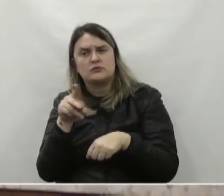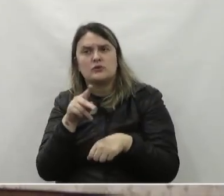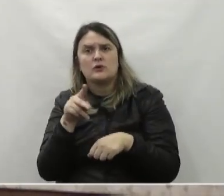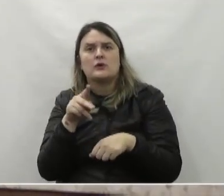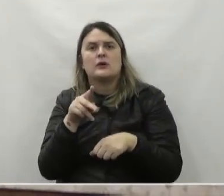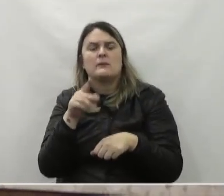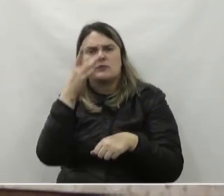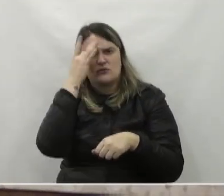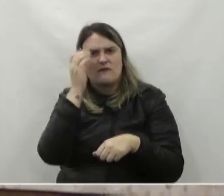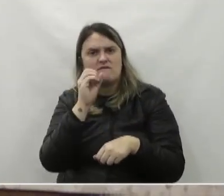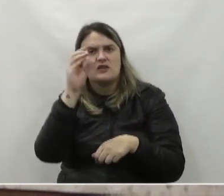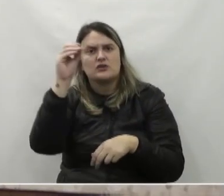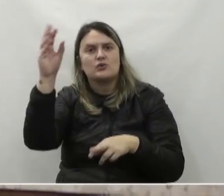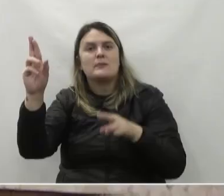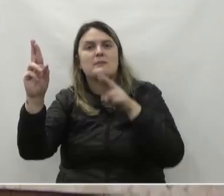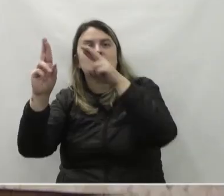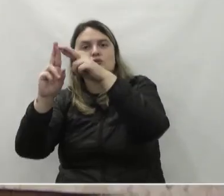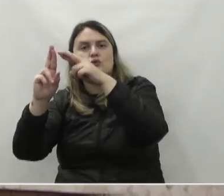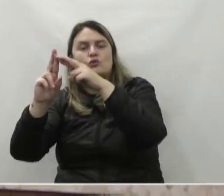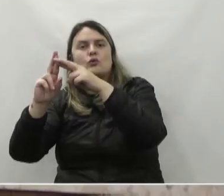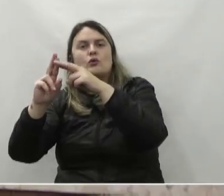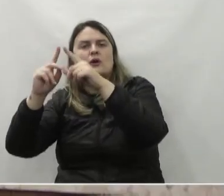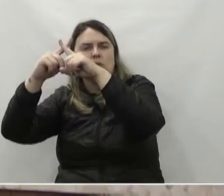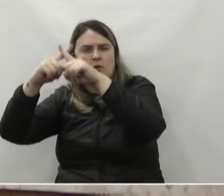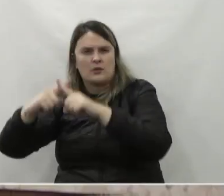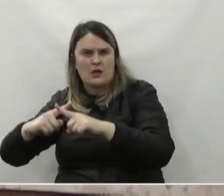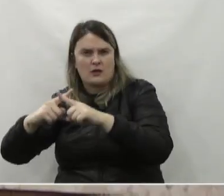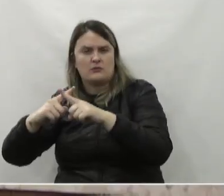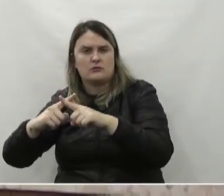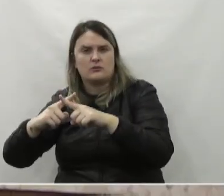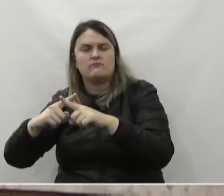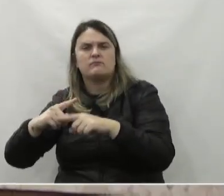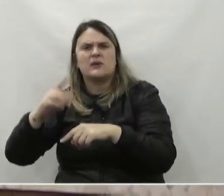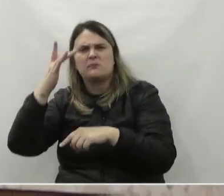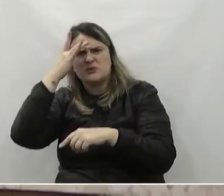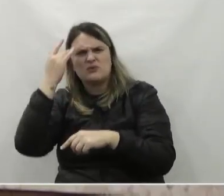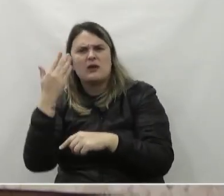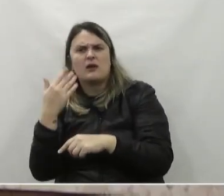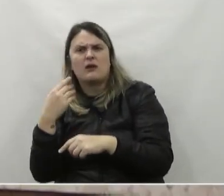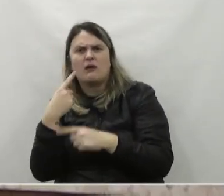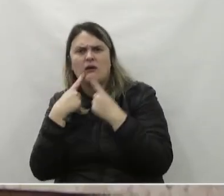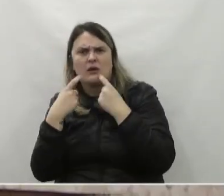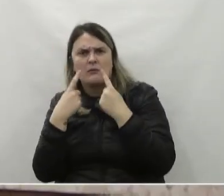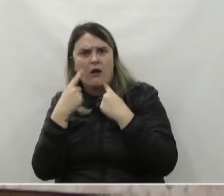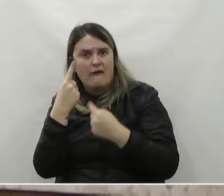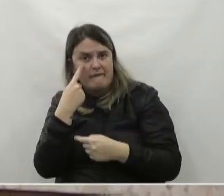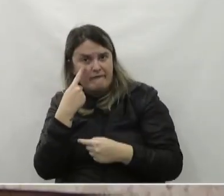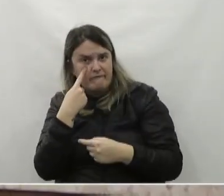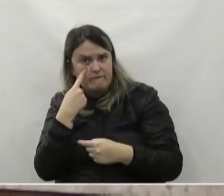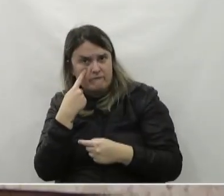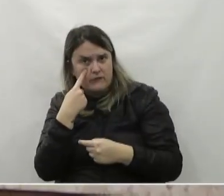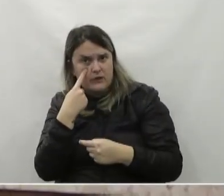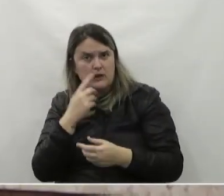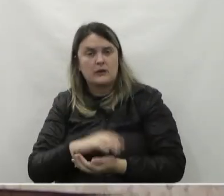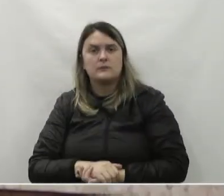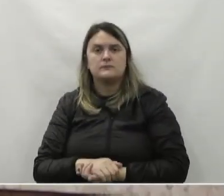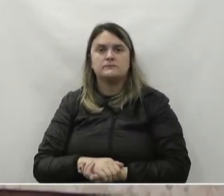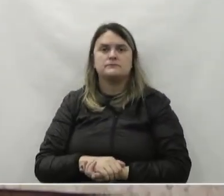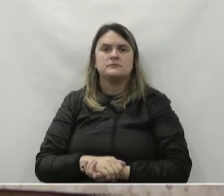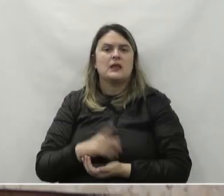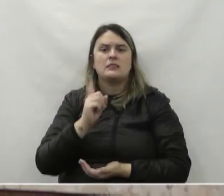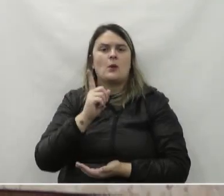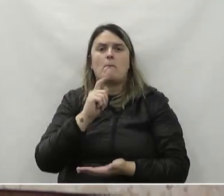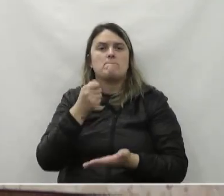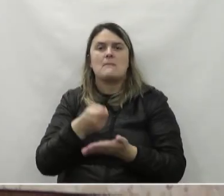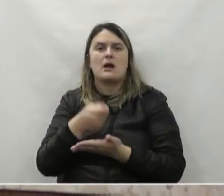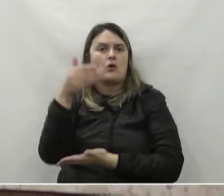o município nos Jogos da Juventude, e o pessoal falando, veja bem, professor, não paga o hotel,